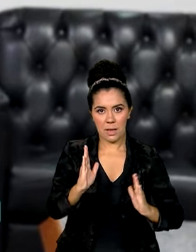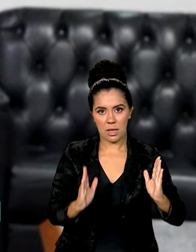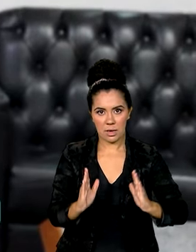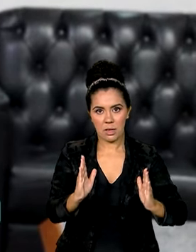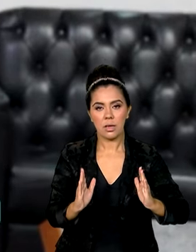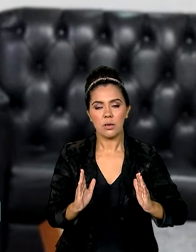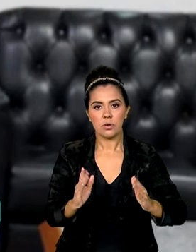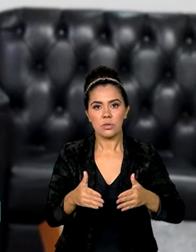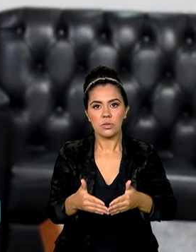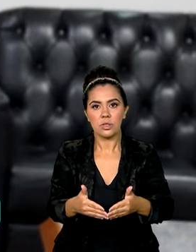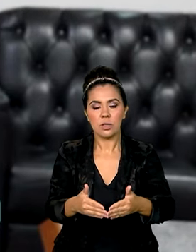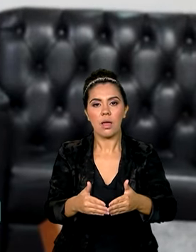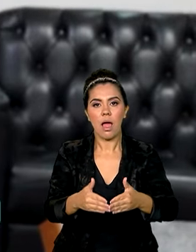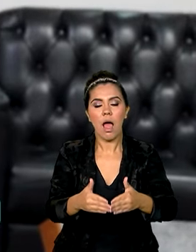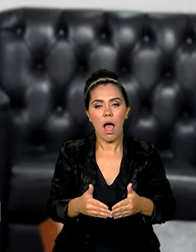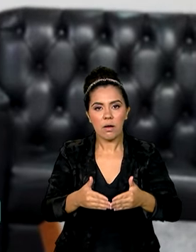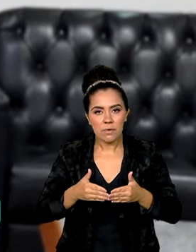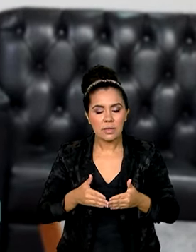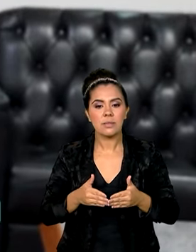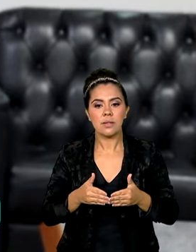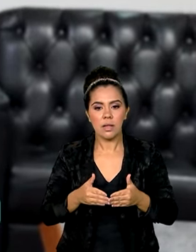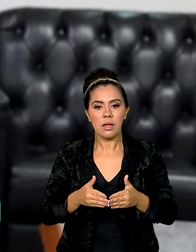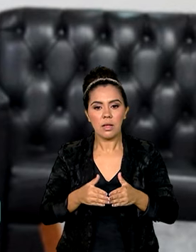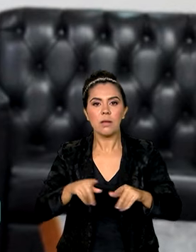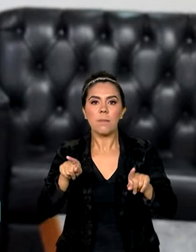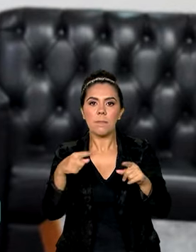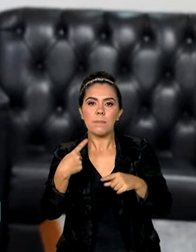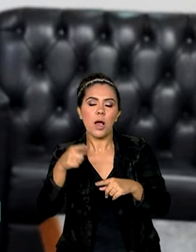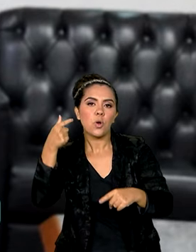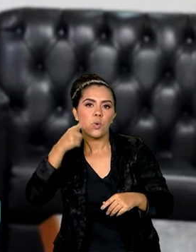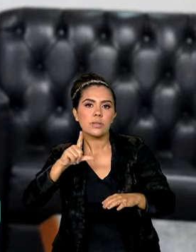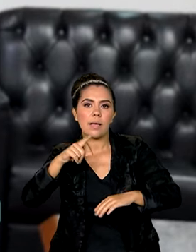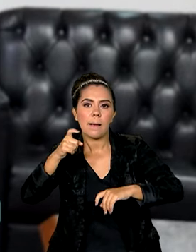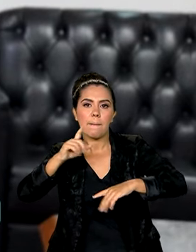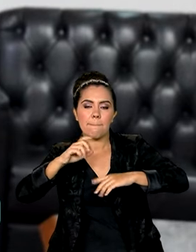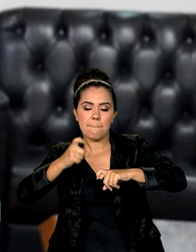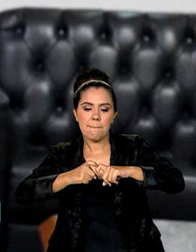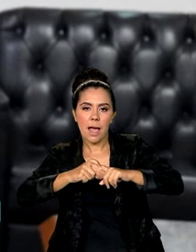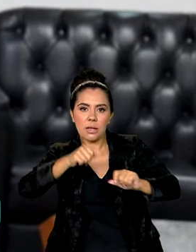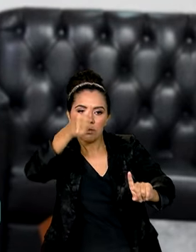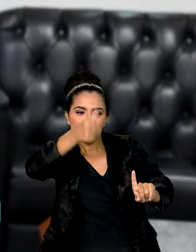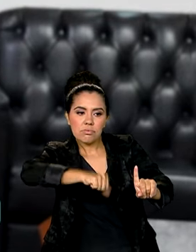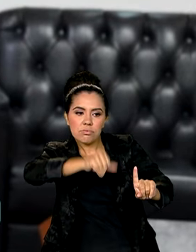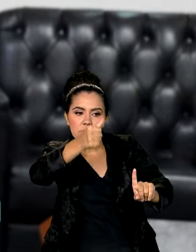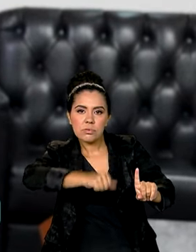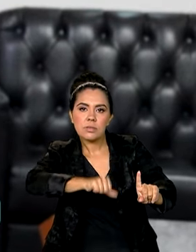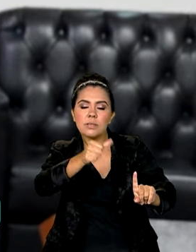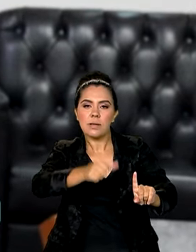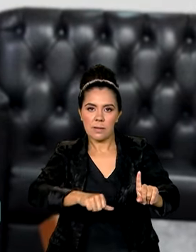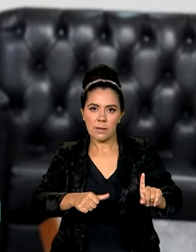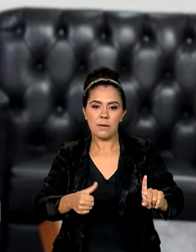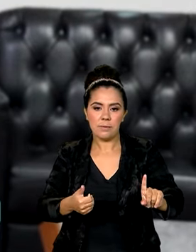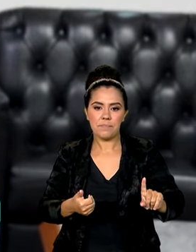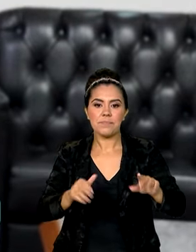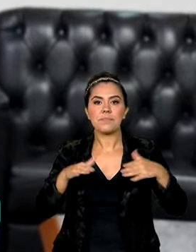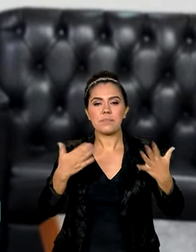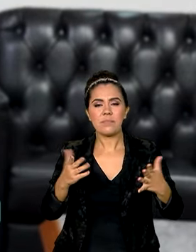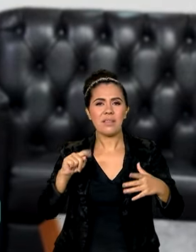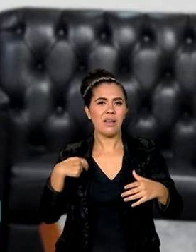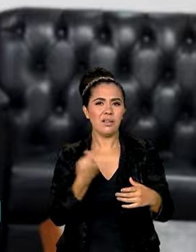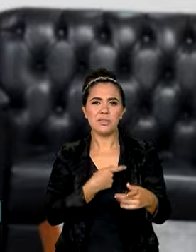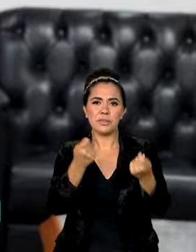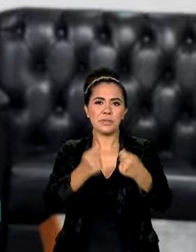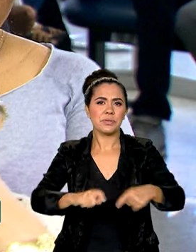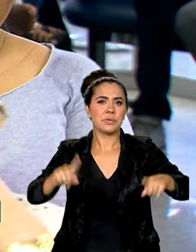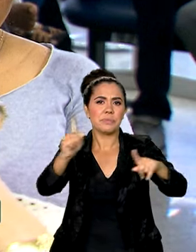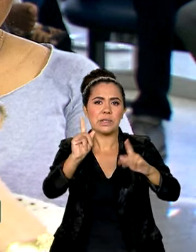coincide com o que os peritos atendiam. Então não faz sentido a gente burocratizar se